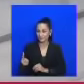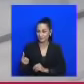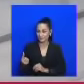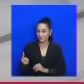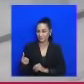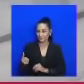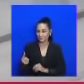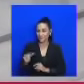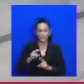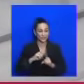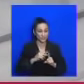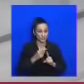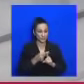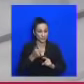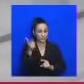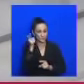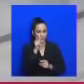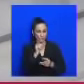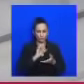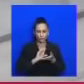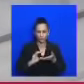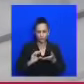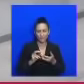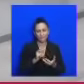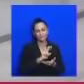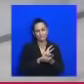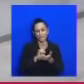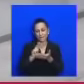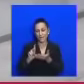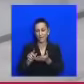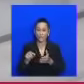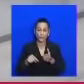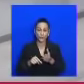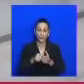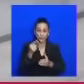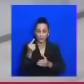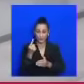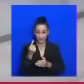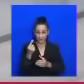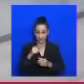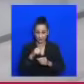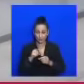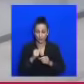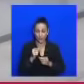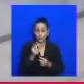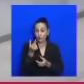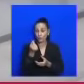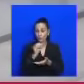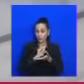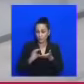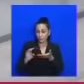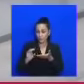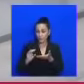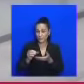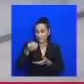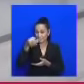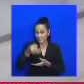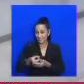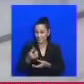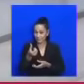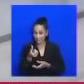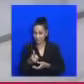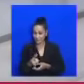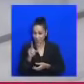2306. Na Dupla Cena você tem muitas chances de ganhar. No primeiro sorteio, o valor a ser distribuído entre os acertadores das 6